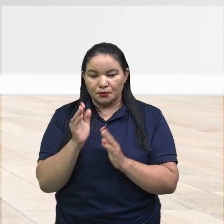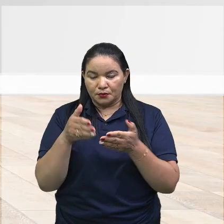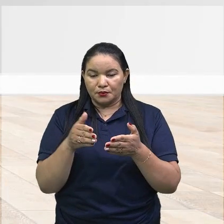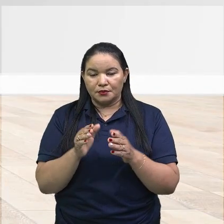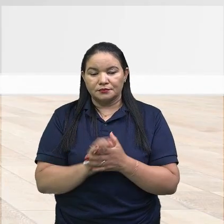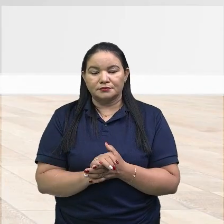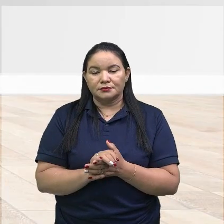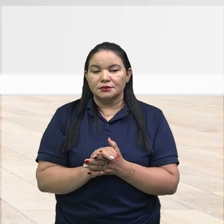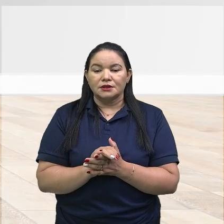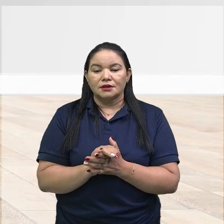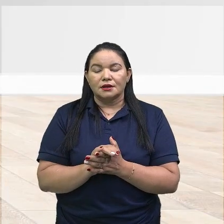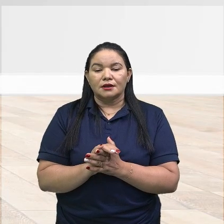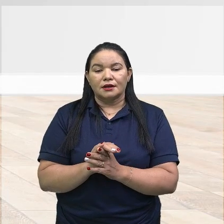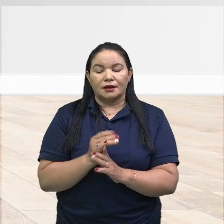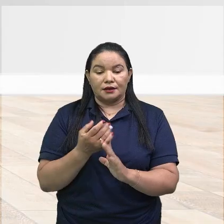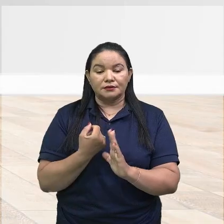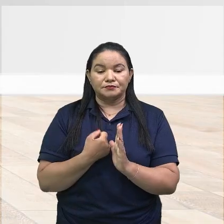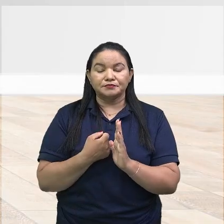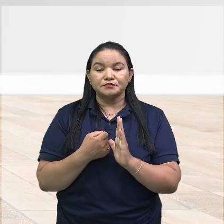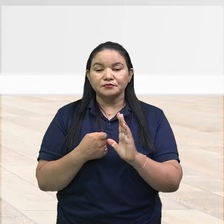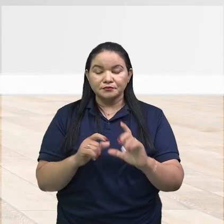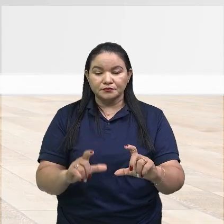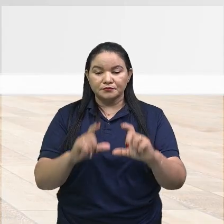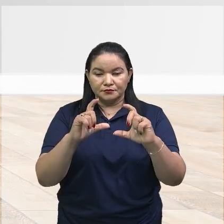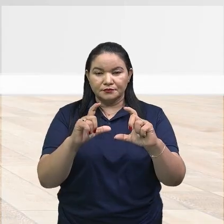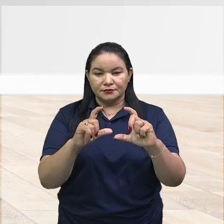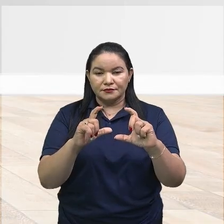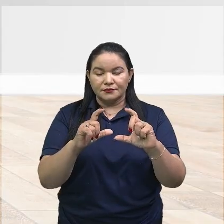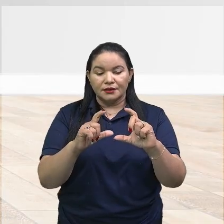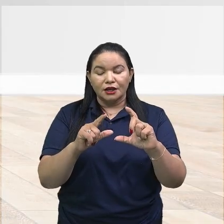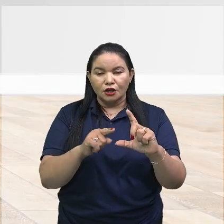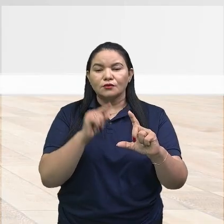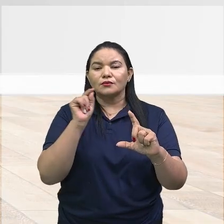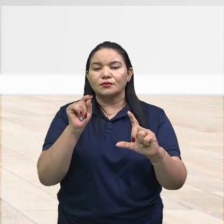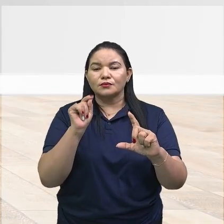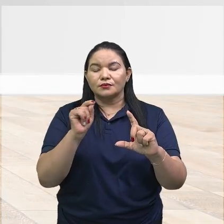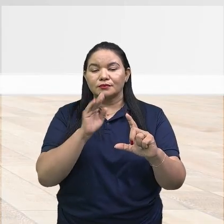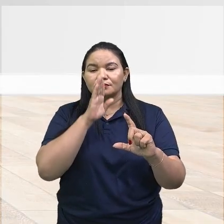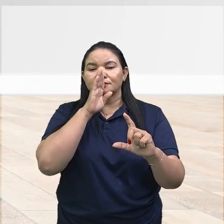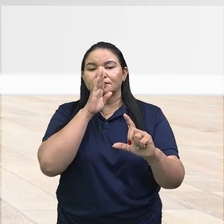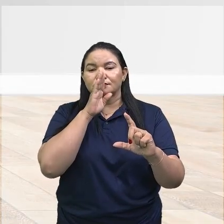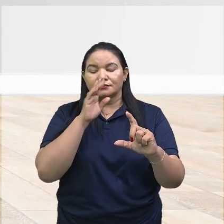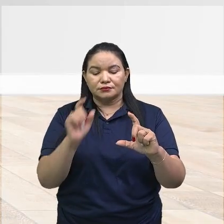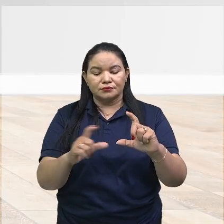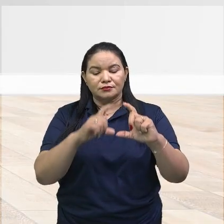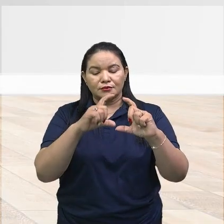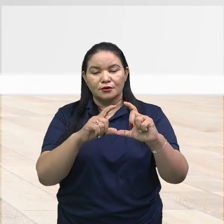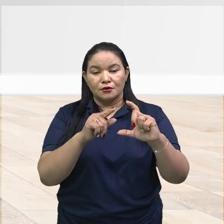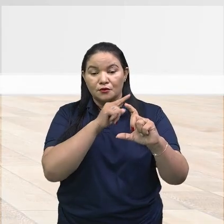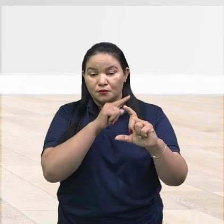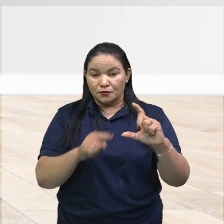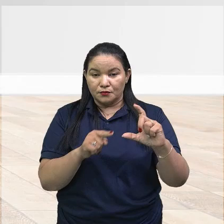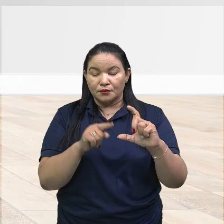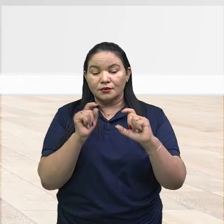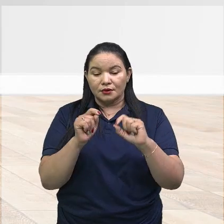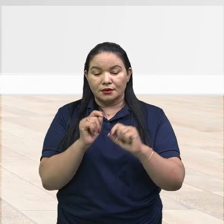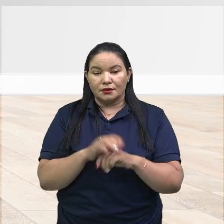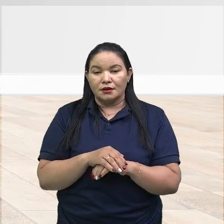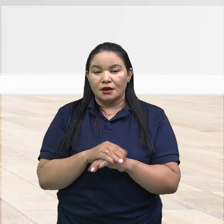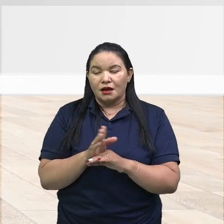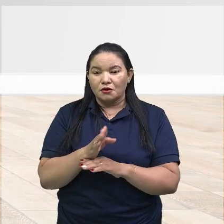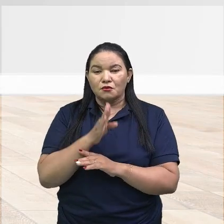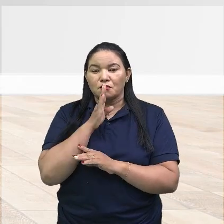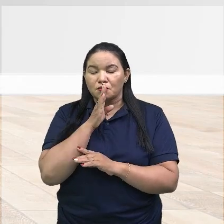o símbolo do silêncio é muito usado em hospital, justamente que ele traz, silêncio, sem barulho, sem conversa. A gente está num ambiente que